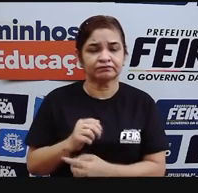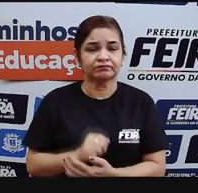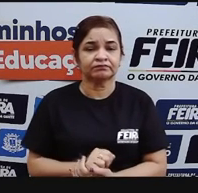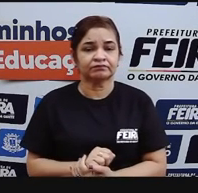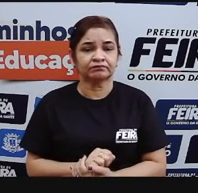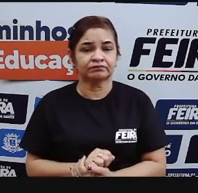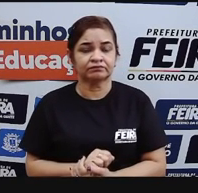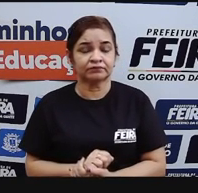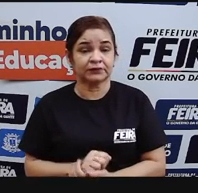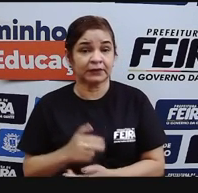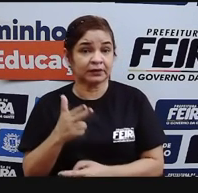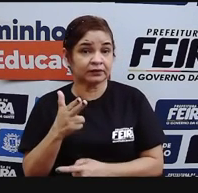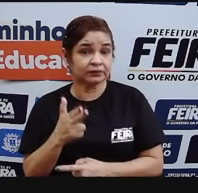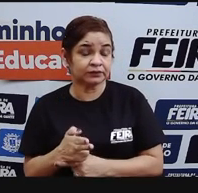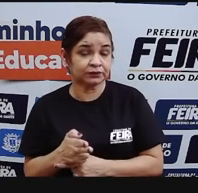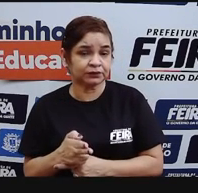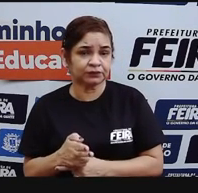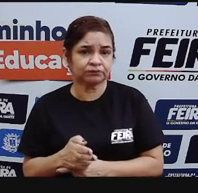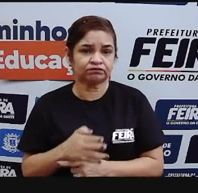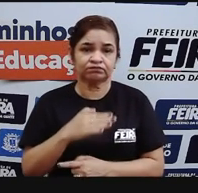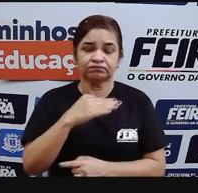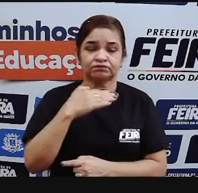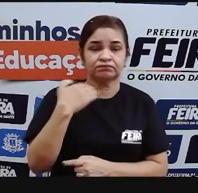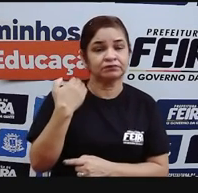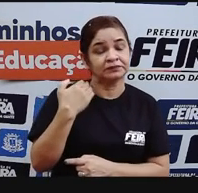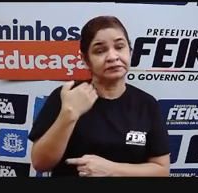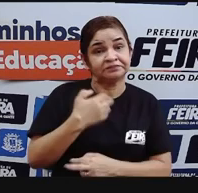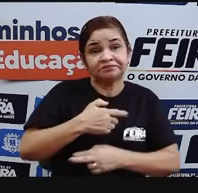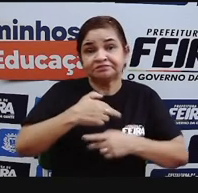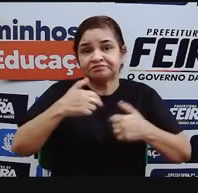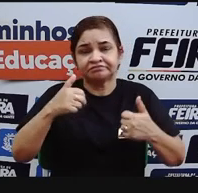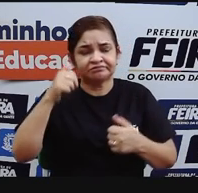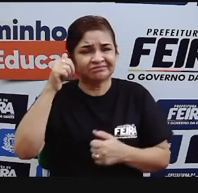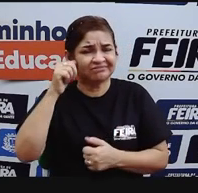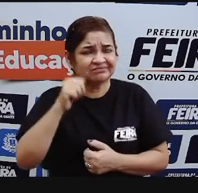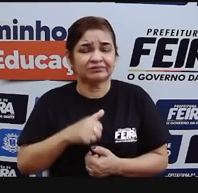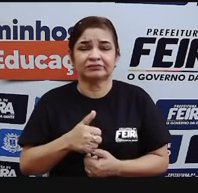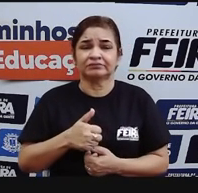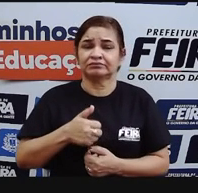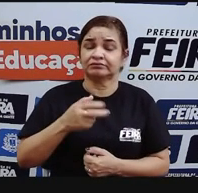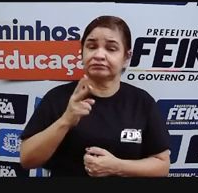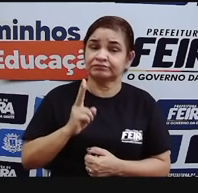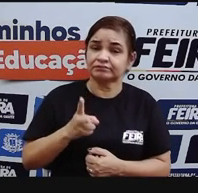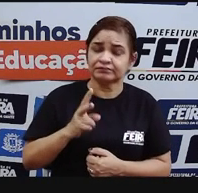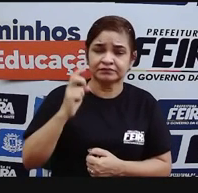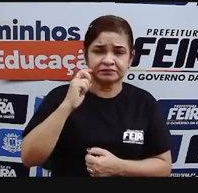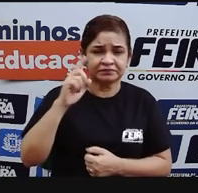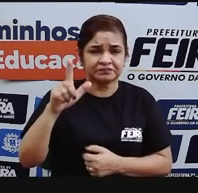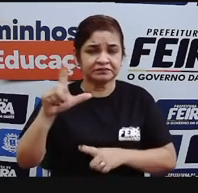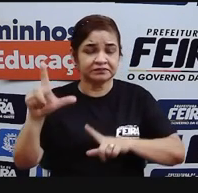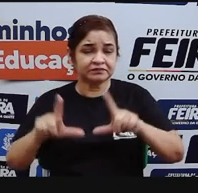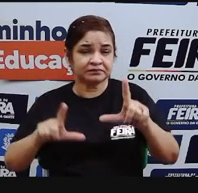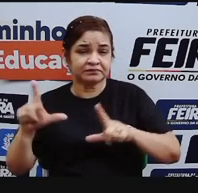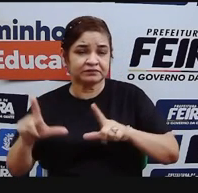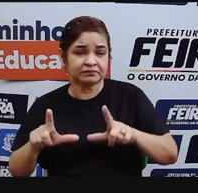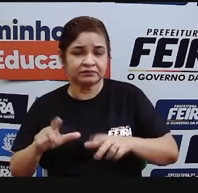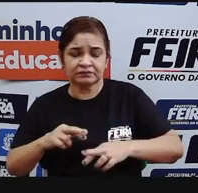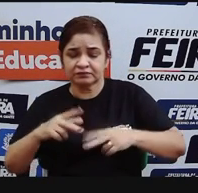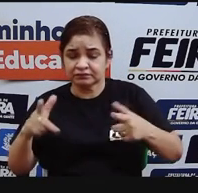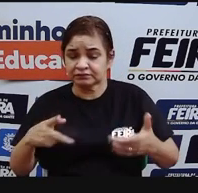chamado feminicídio, né? É quando todas as outras formas de violência já